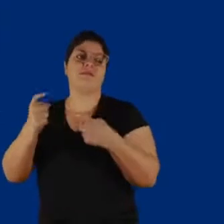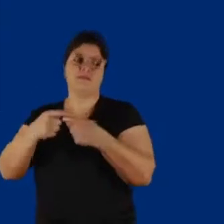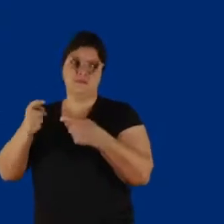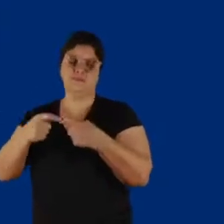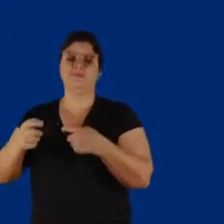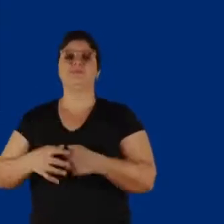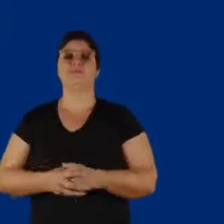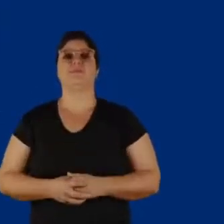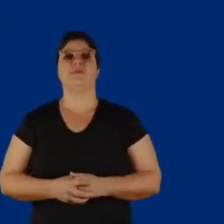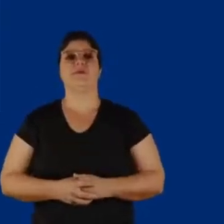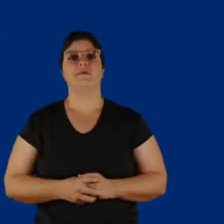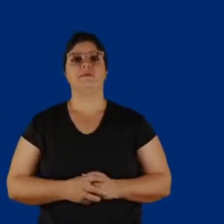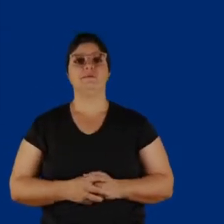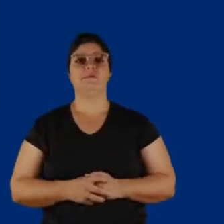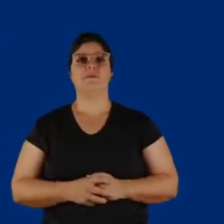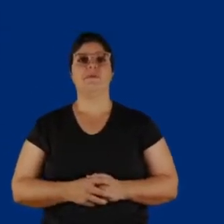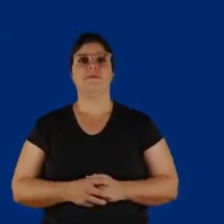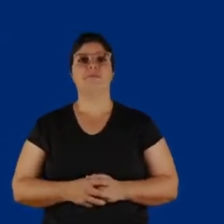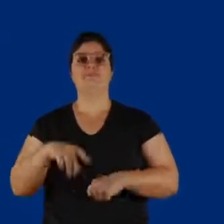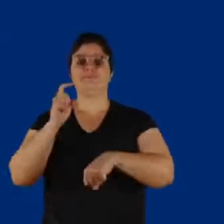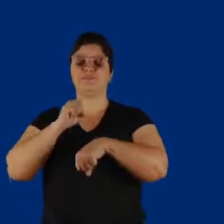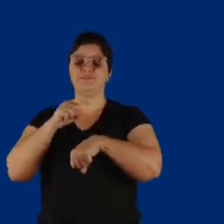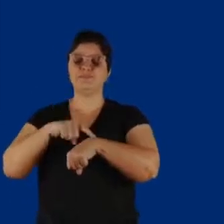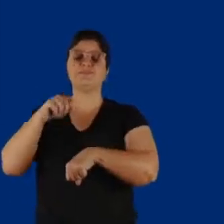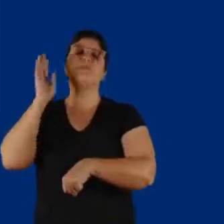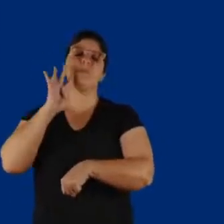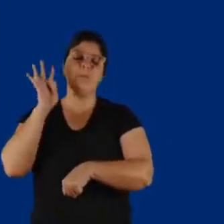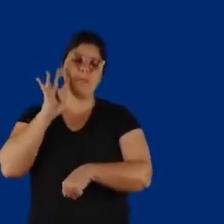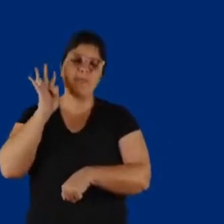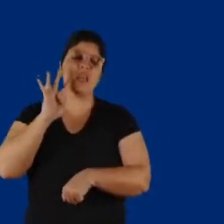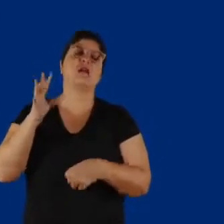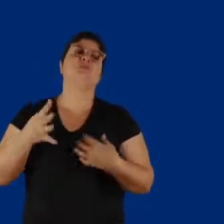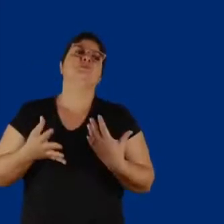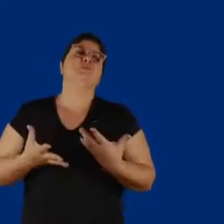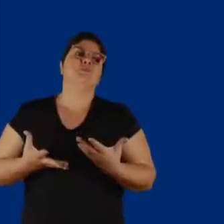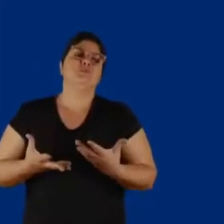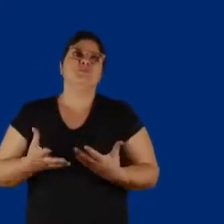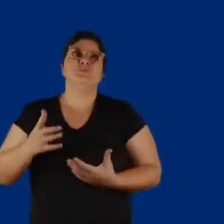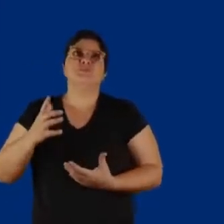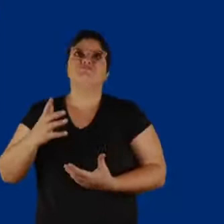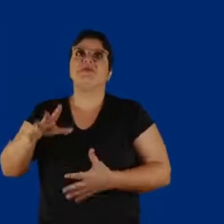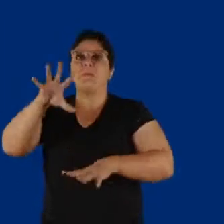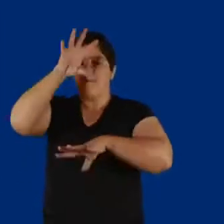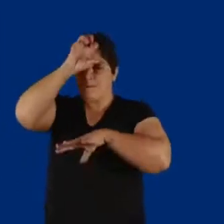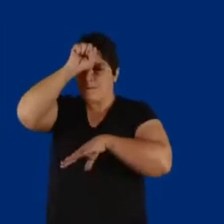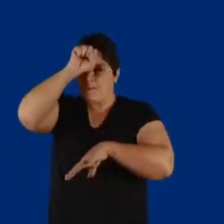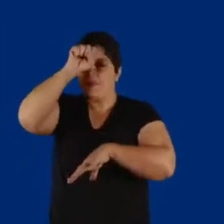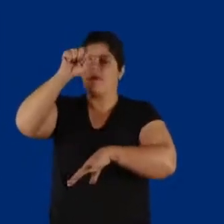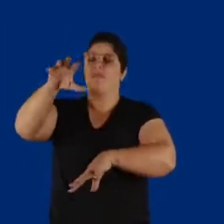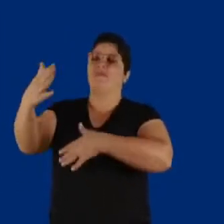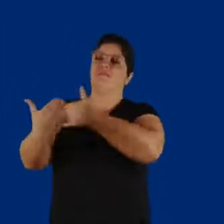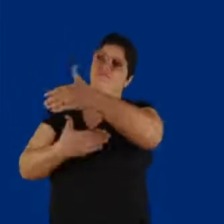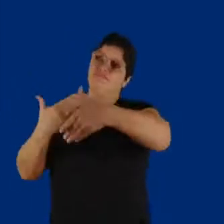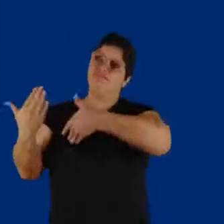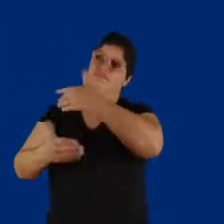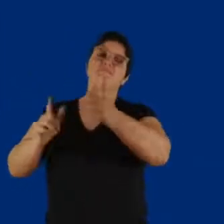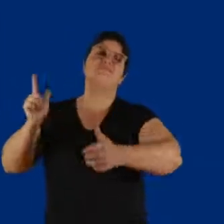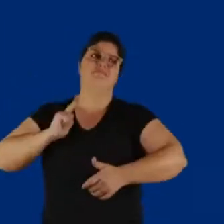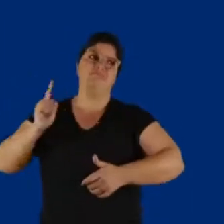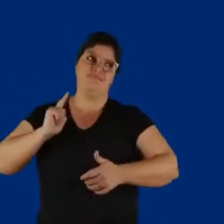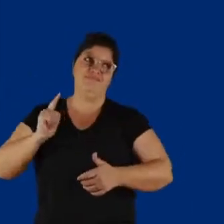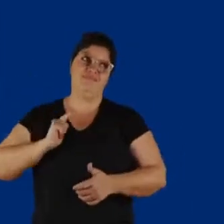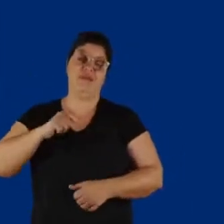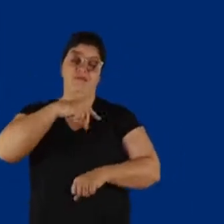Então, eu acho que é um momento assim, muito legal. Nós temos muito a trocar, muito a aprender. E o Brasil, com certeza, vai começar a